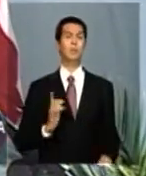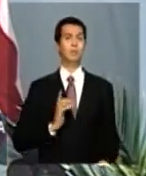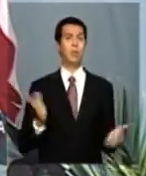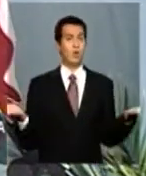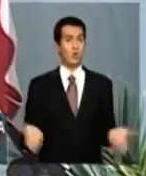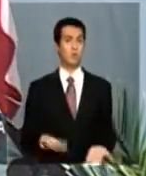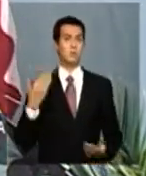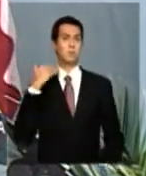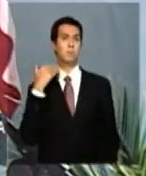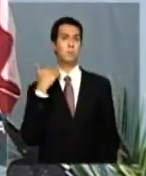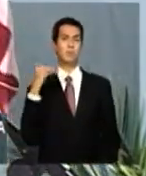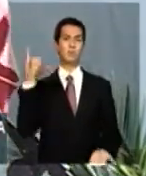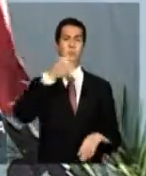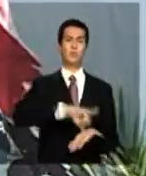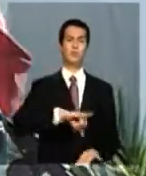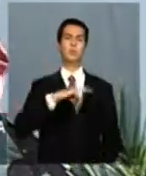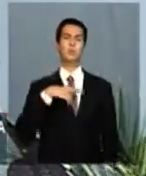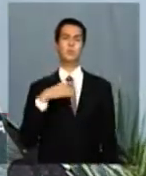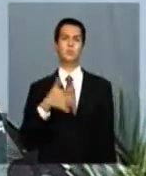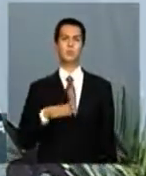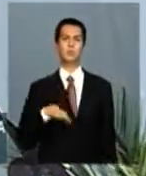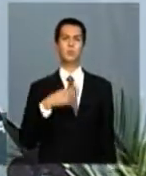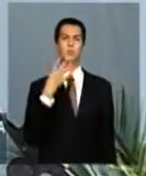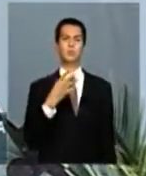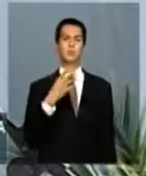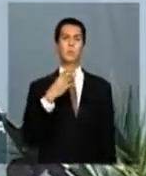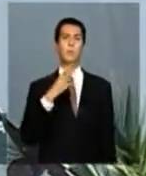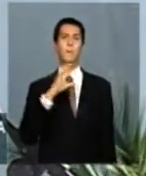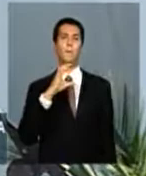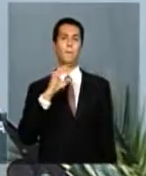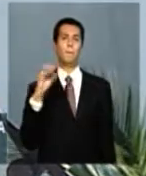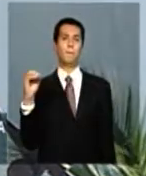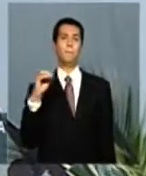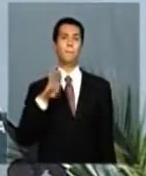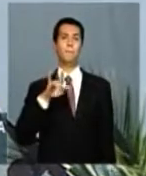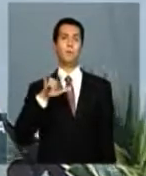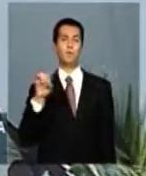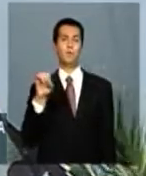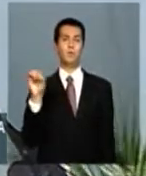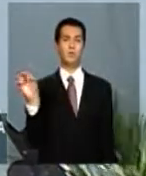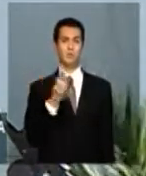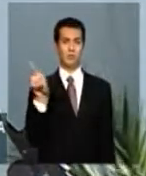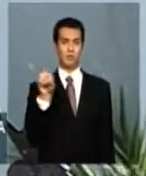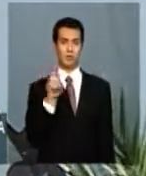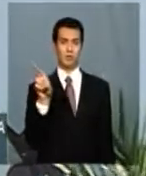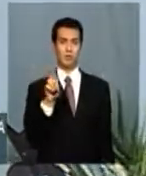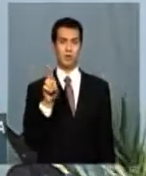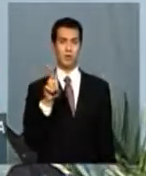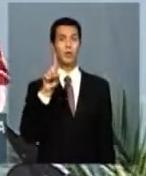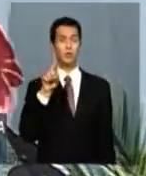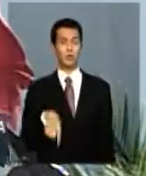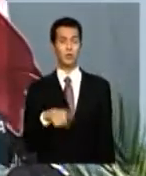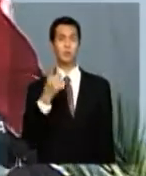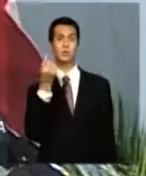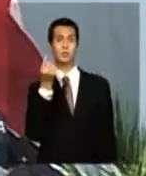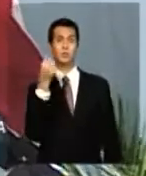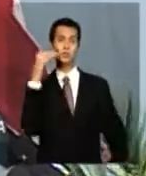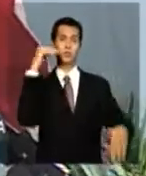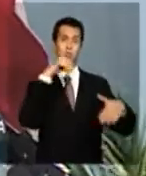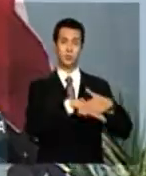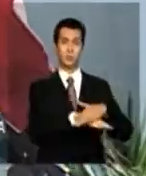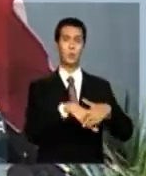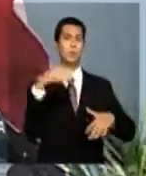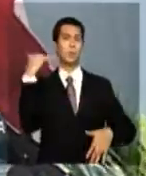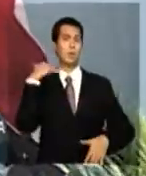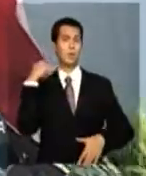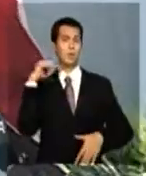Banco Central em torno de 400 bilhões de reais a título de depósito que os bancos